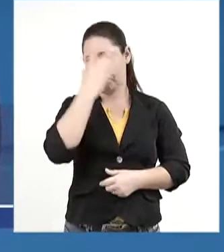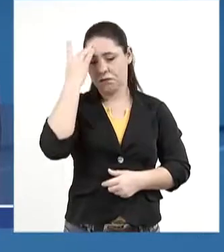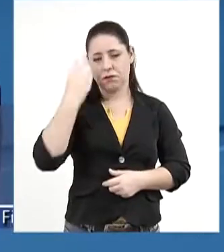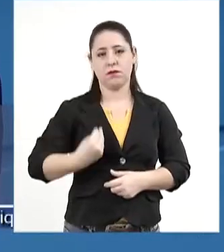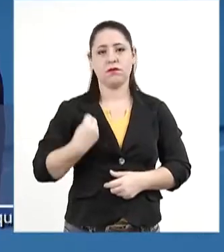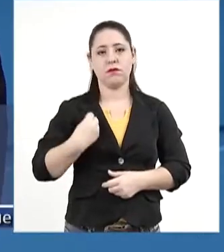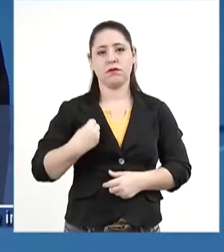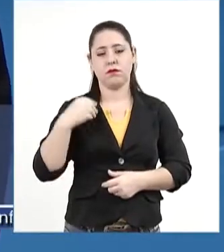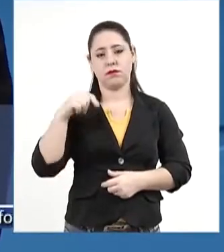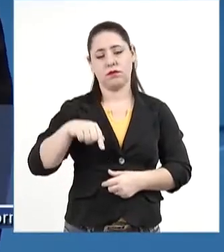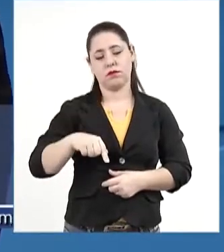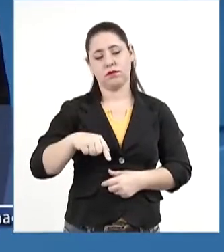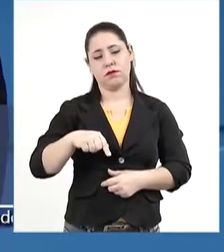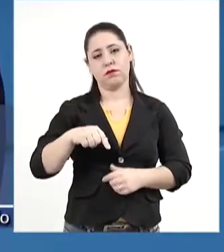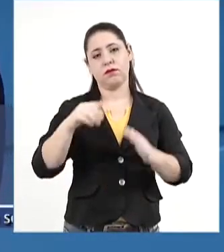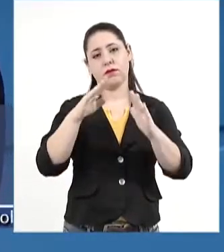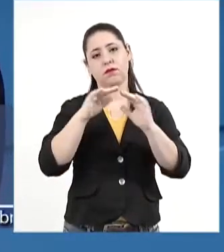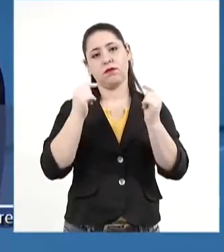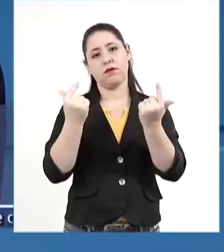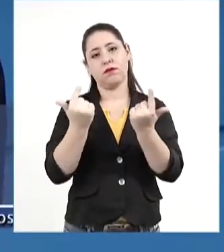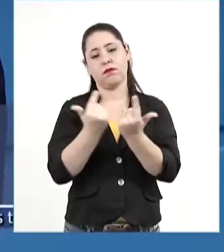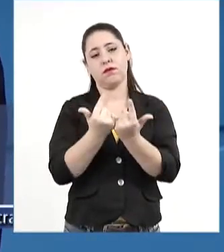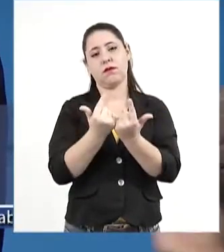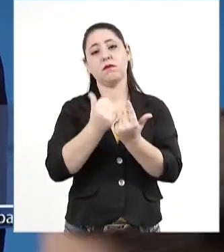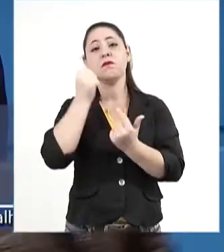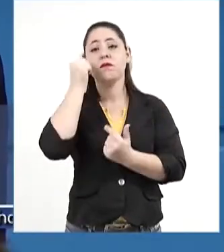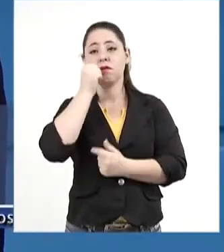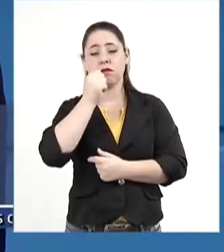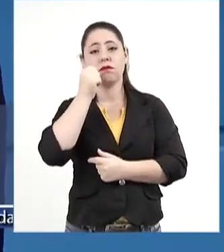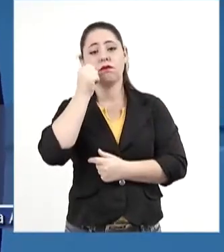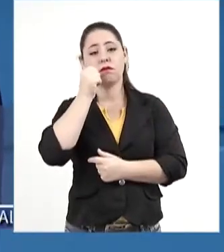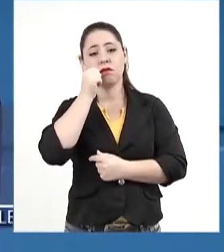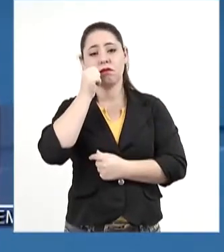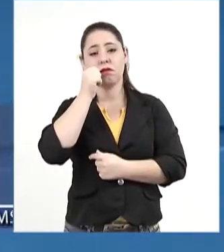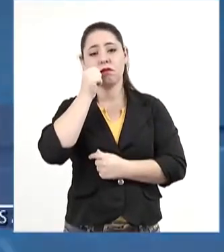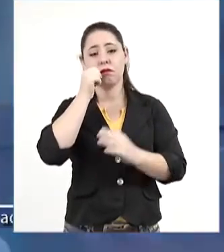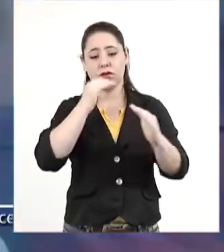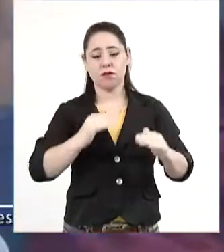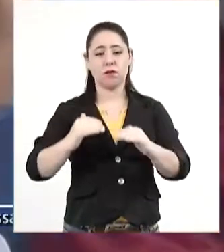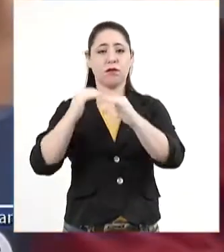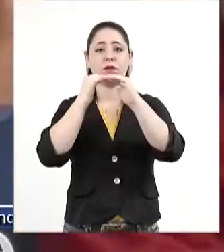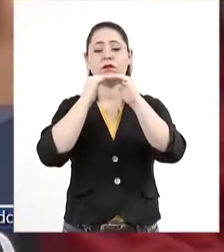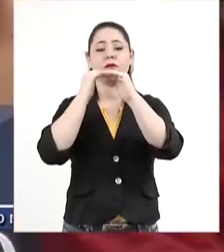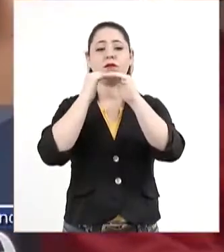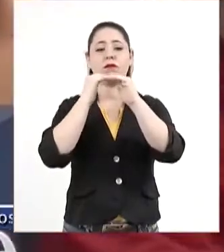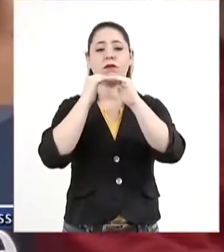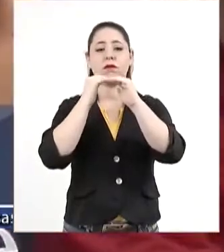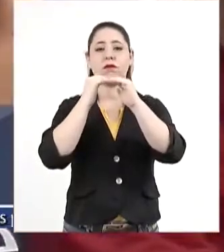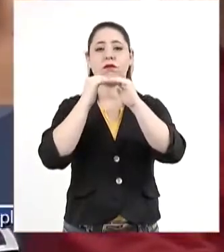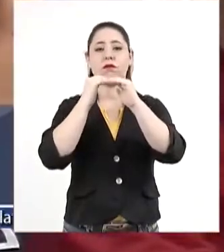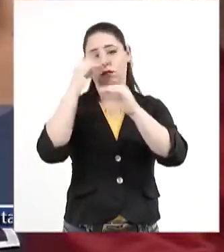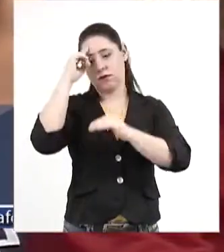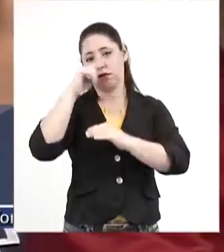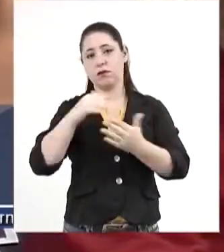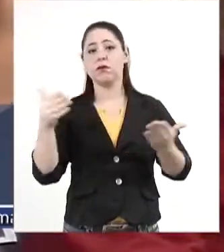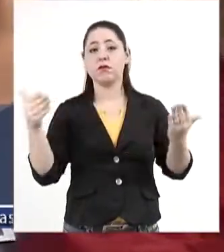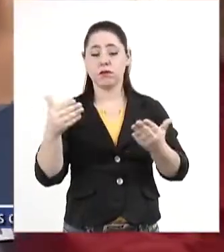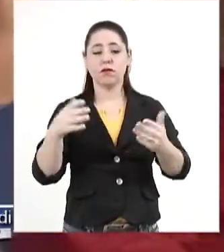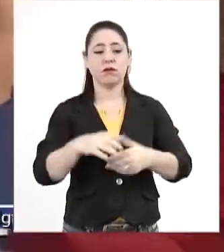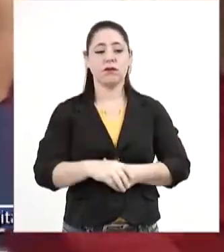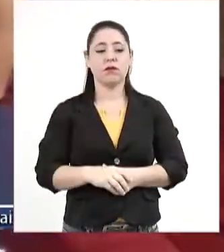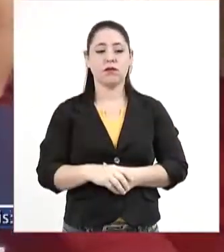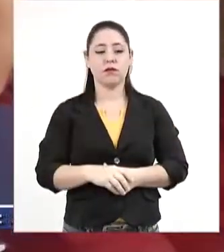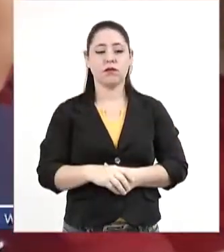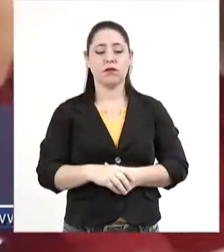casa, em especial as mulheres que, de forma democrática, vêm aqui no dia de hoje com